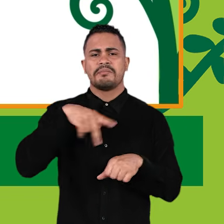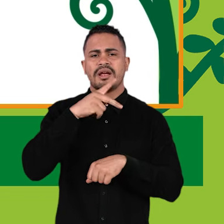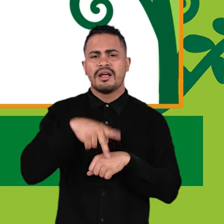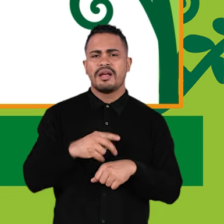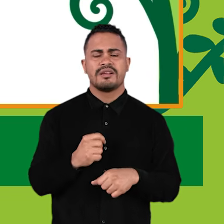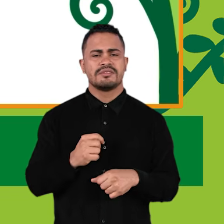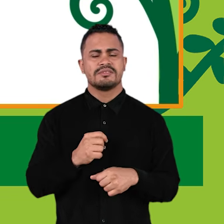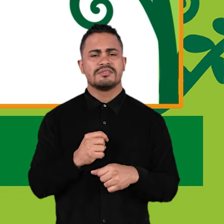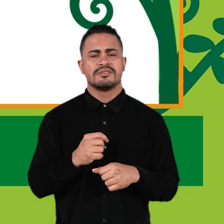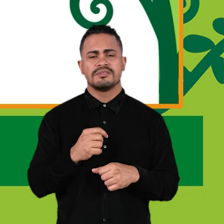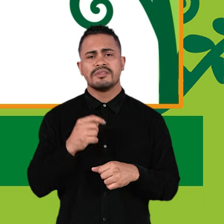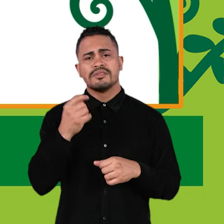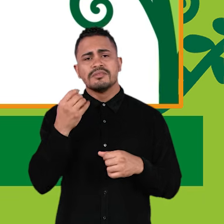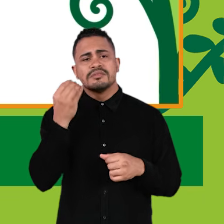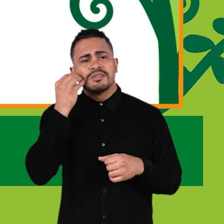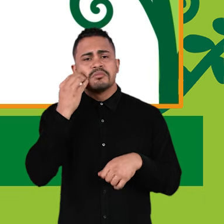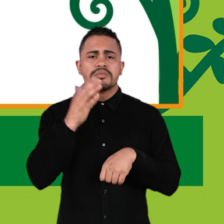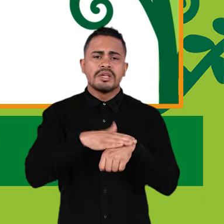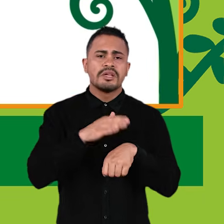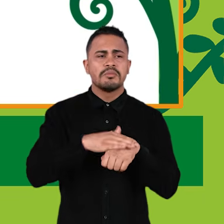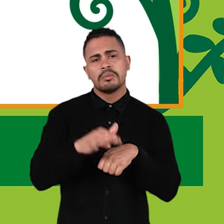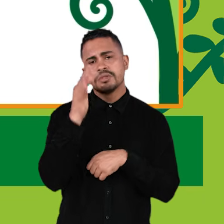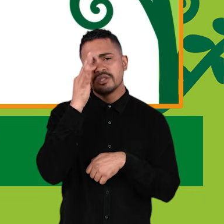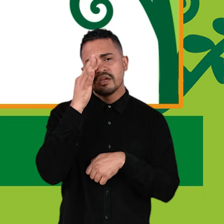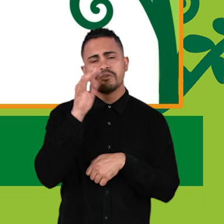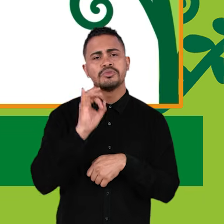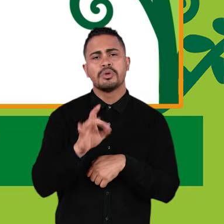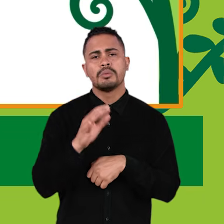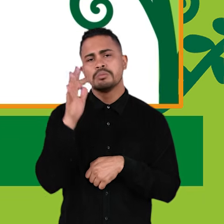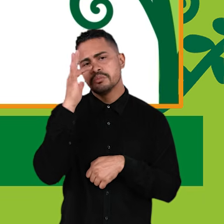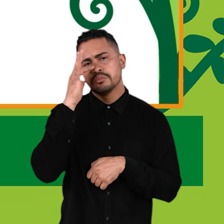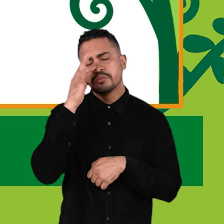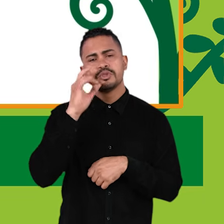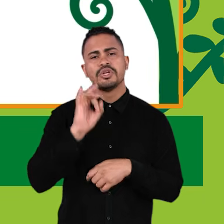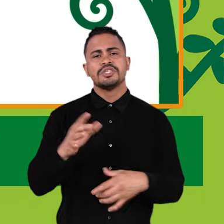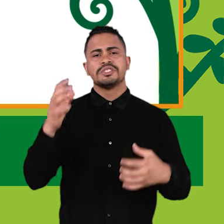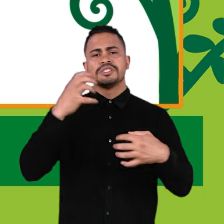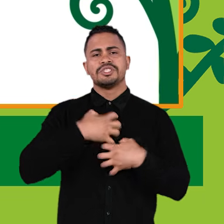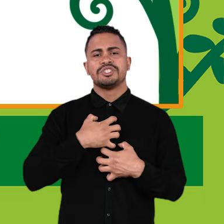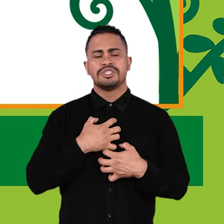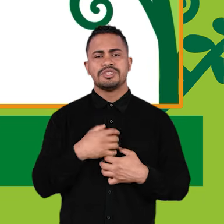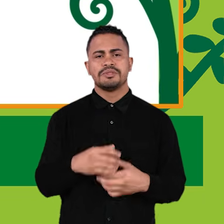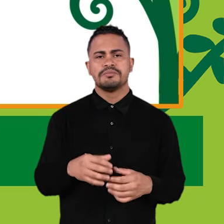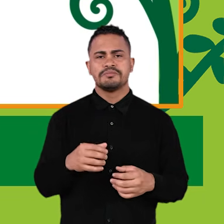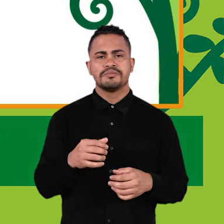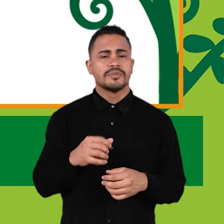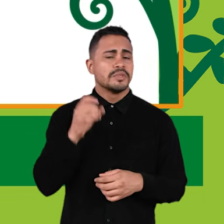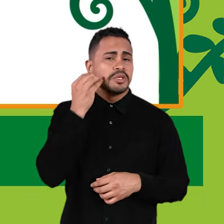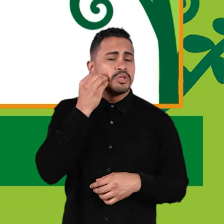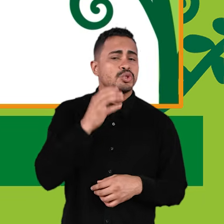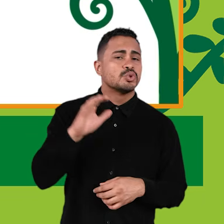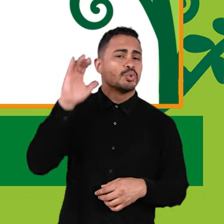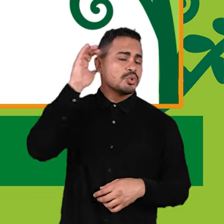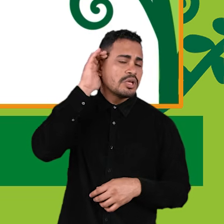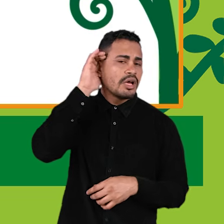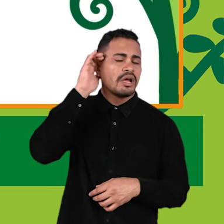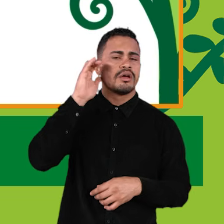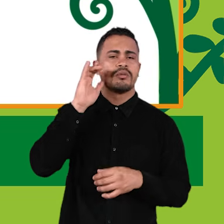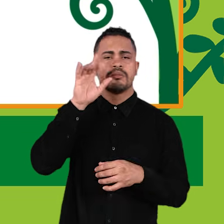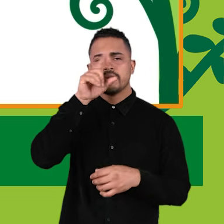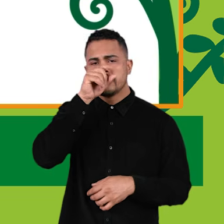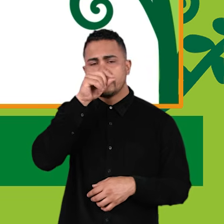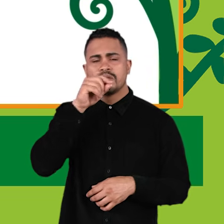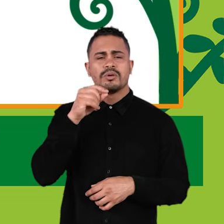praça, dê um tempinho, observe, e aí só observe, só sinta aquilo dali, ouça o canto dos pássaros. Isso